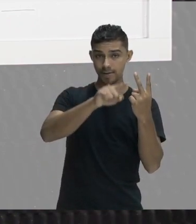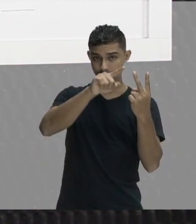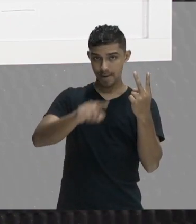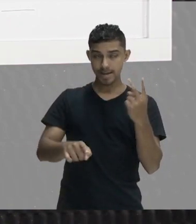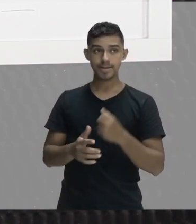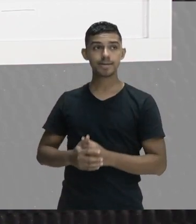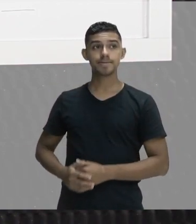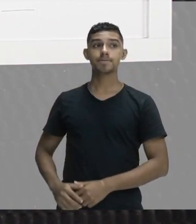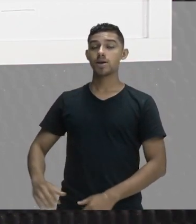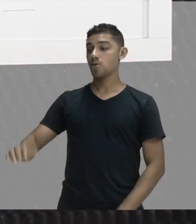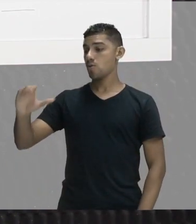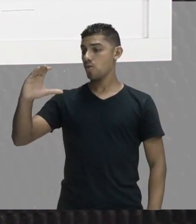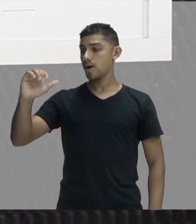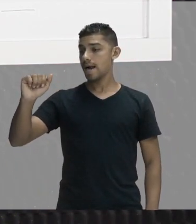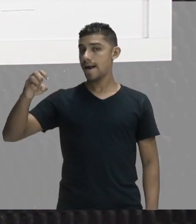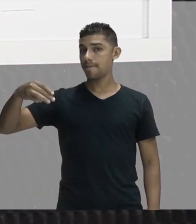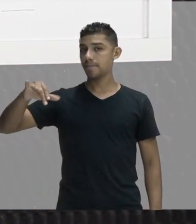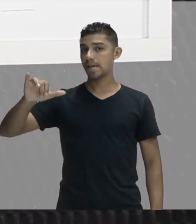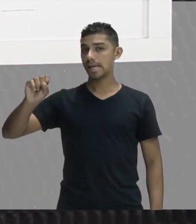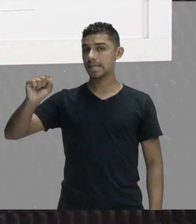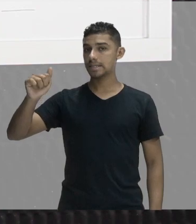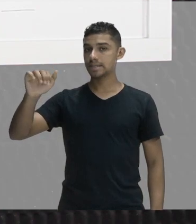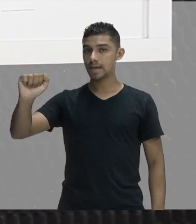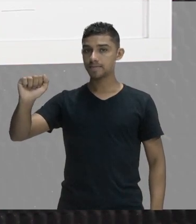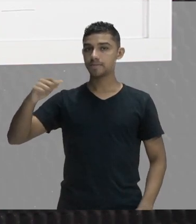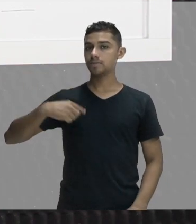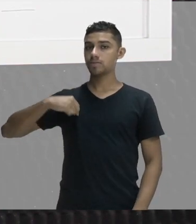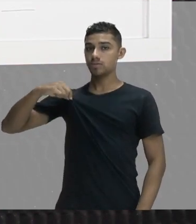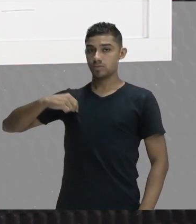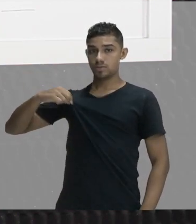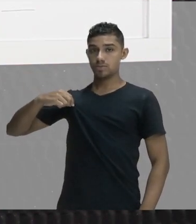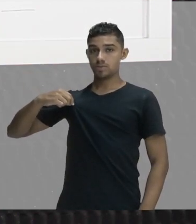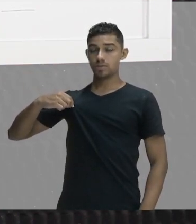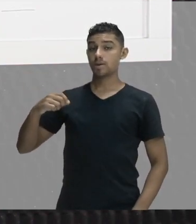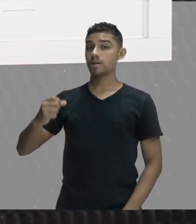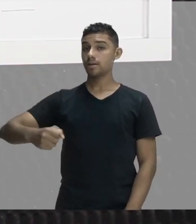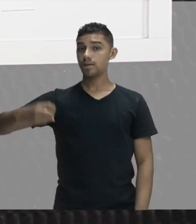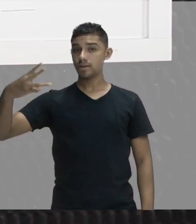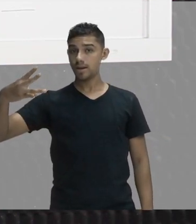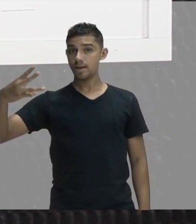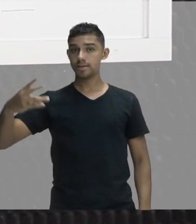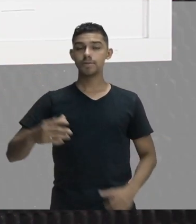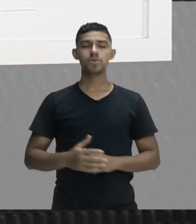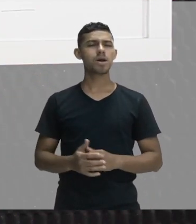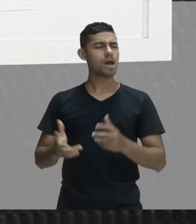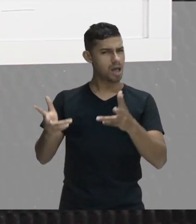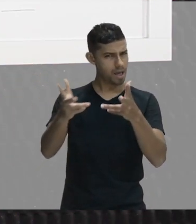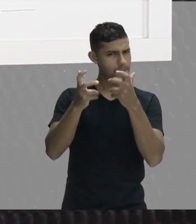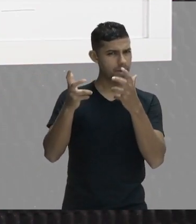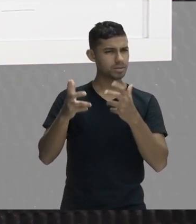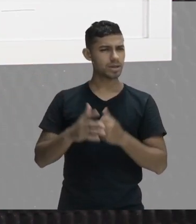Tem 3 possibilidades. Então, aqui, 2. Olha, então perceba